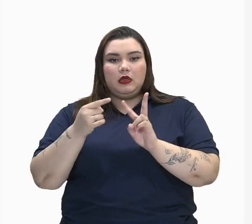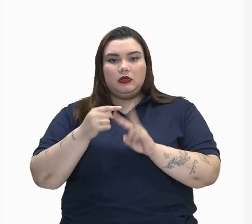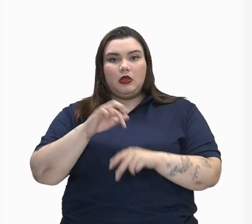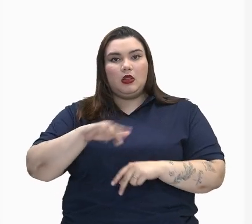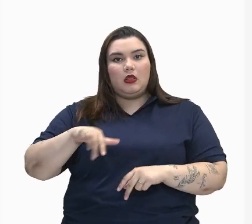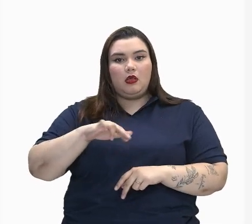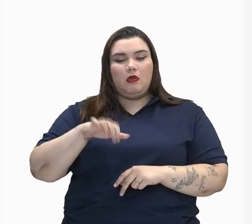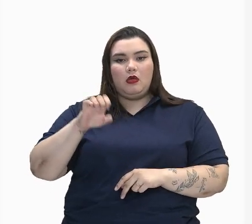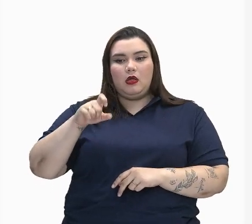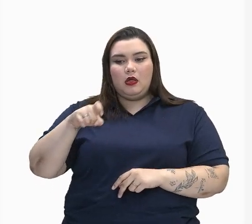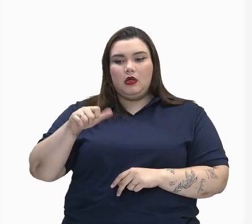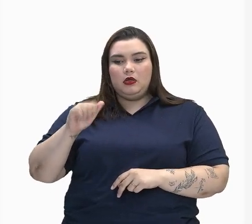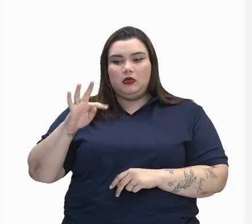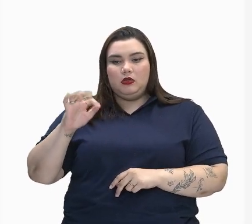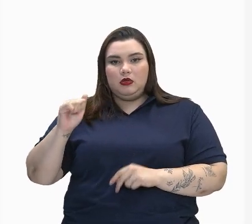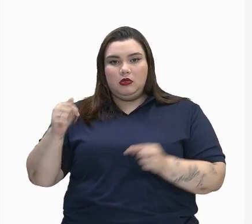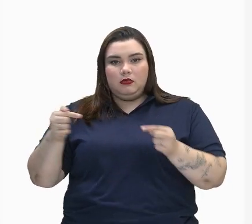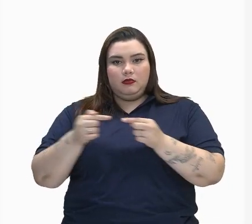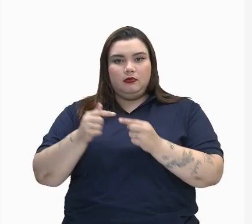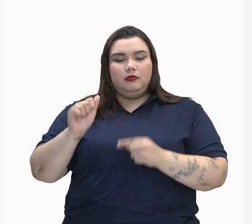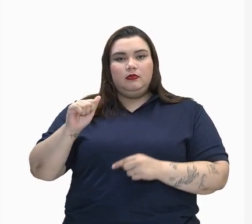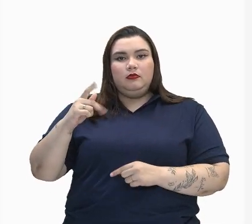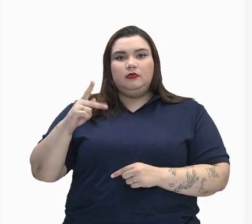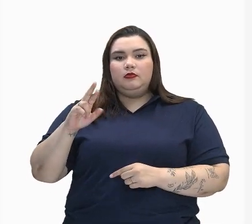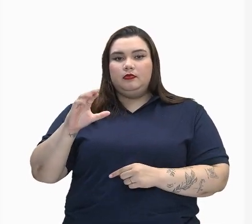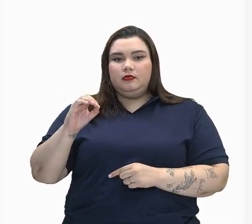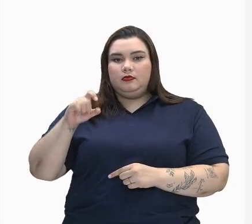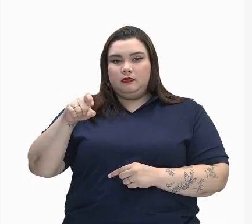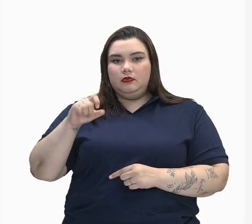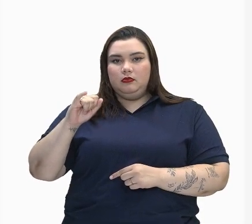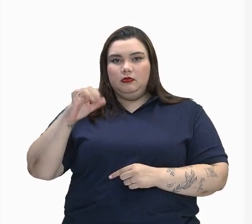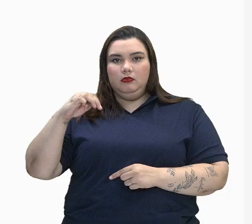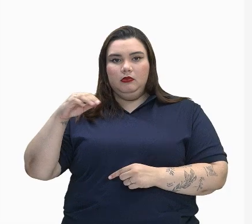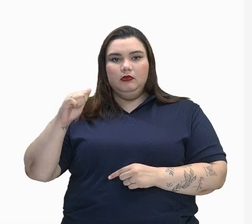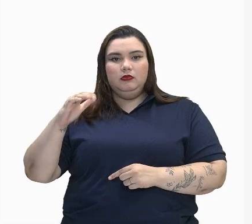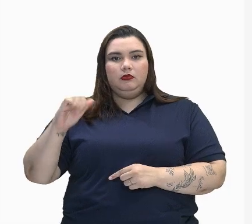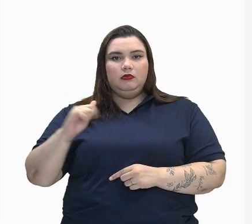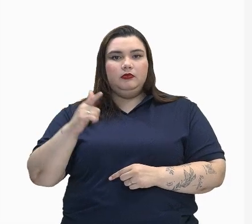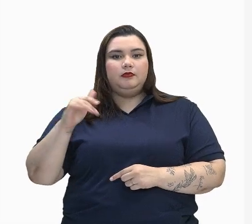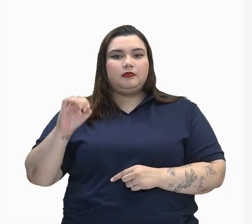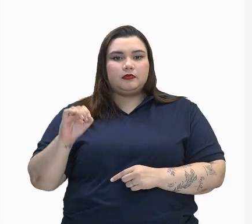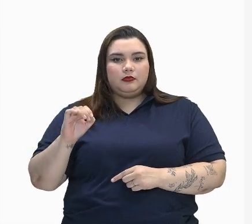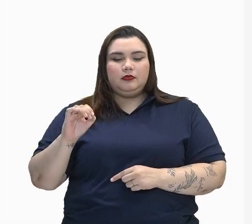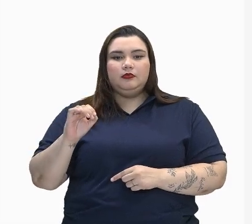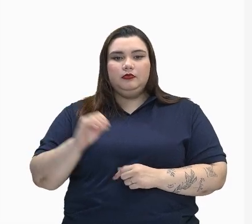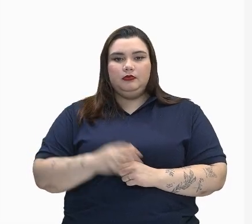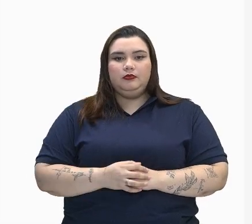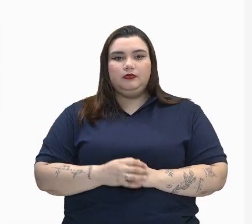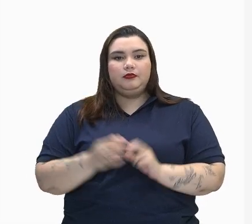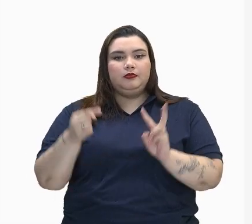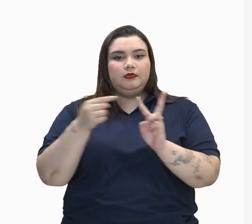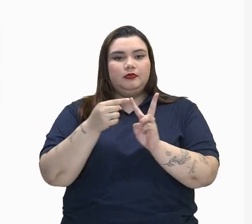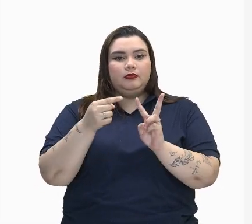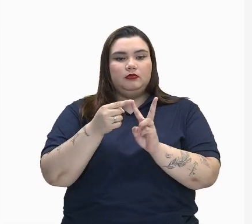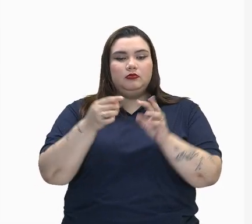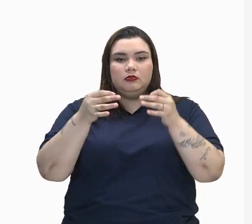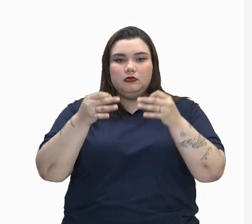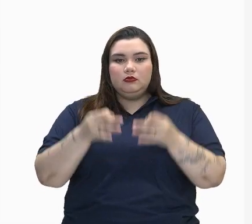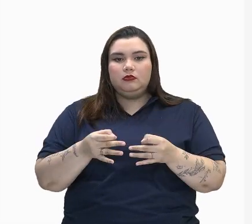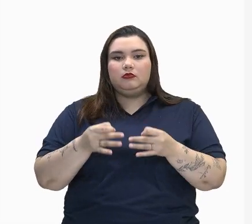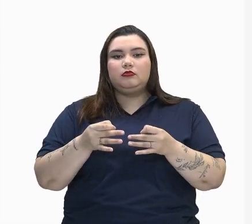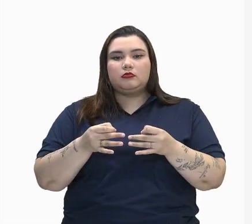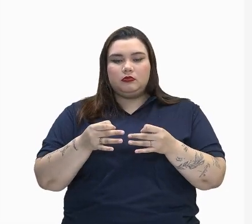exatas por aproximação das que são. Então, nós temos aqui as raízes quadradas exatas, certo? Os